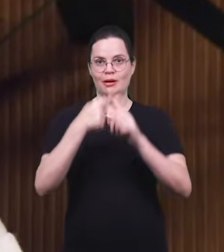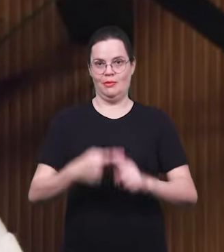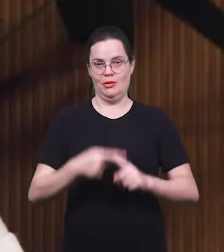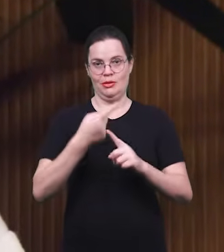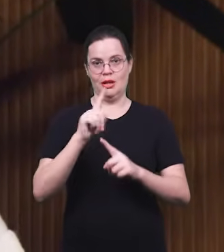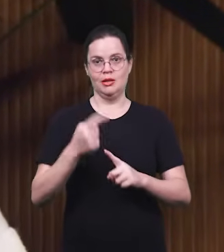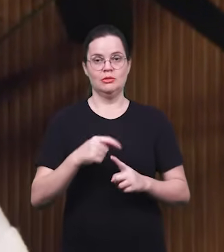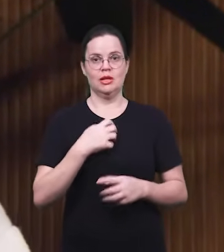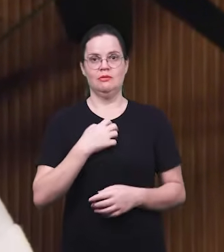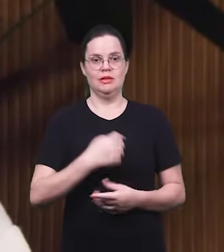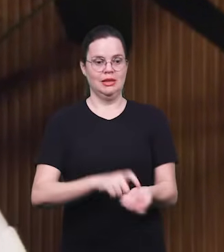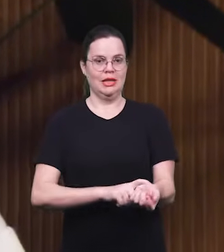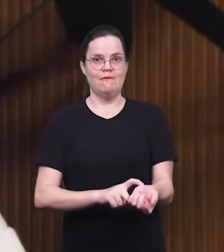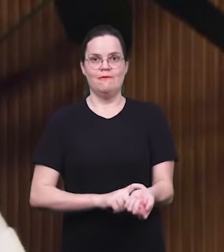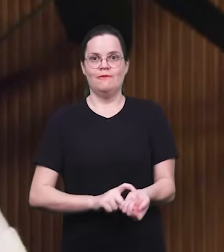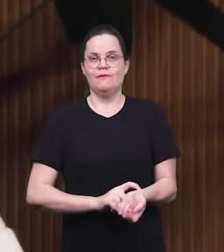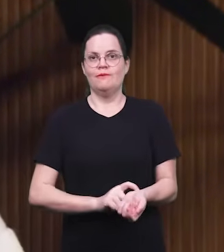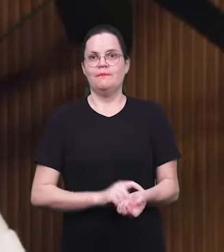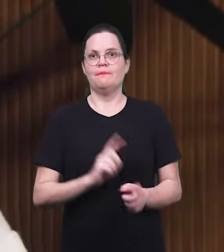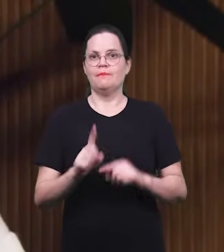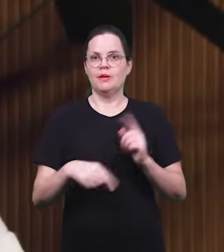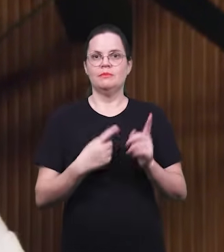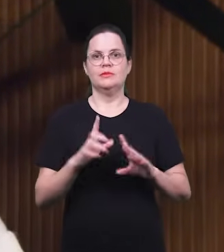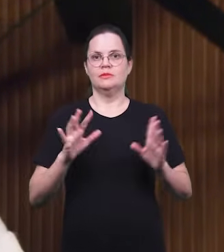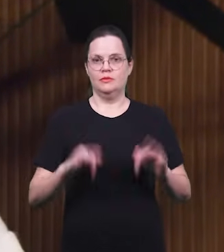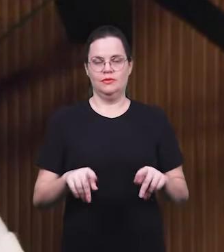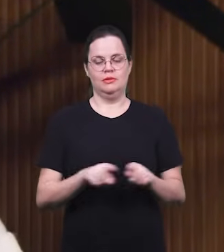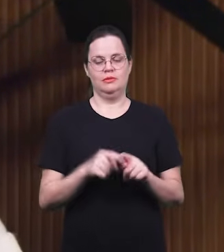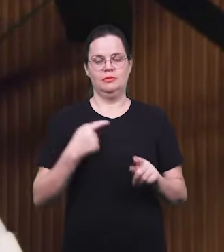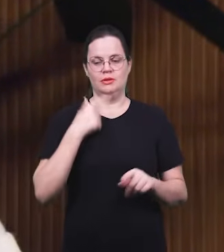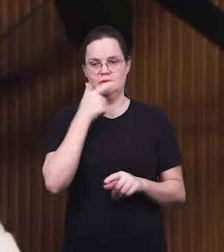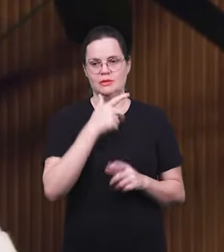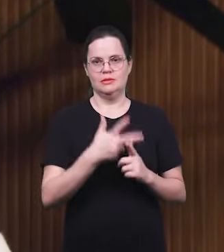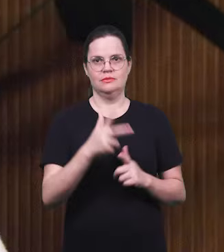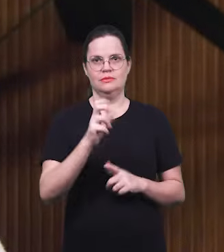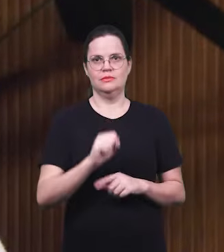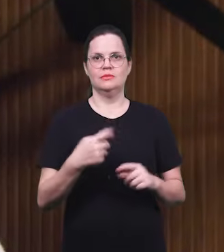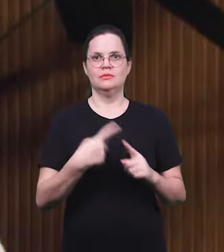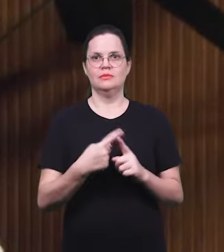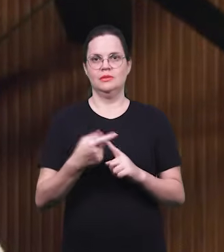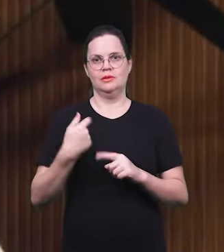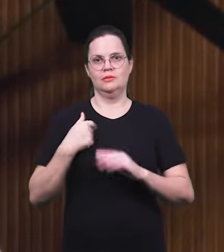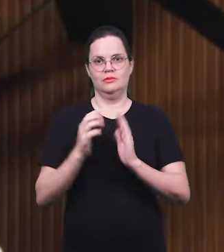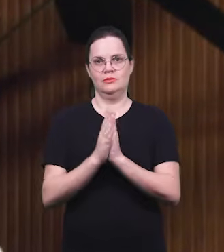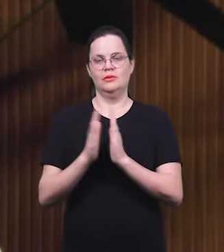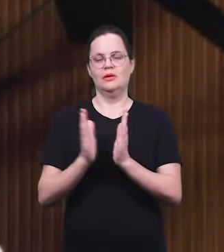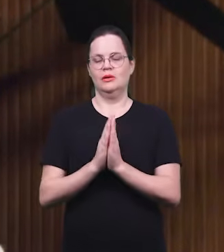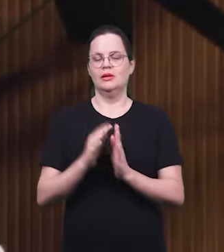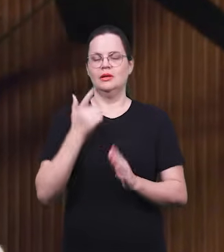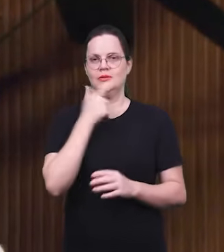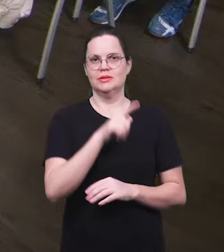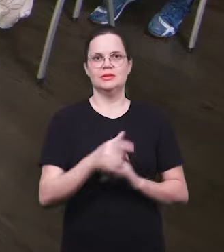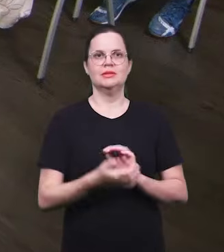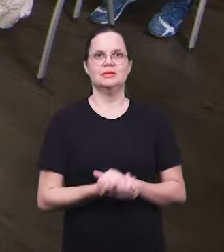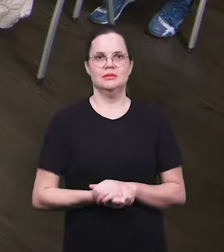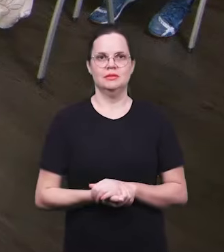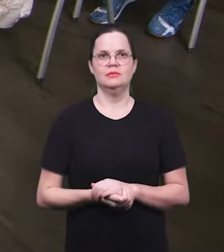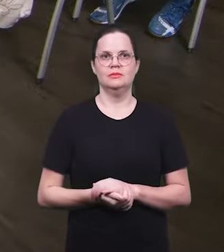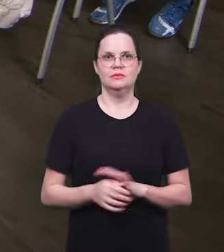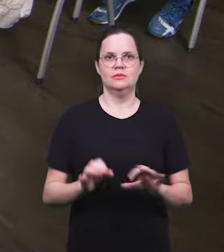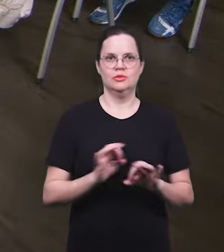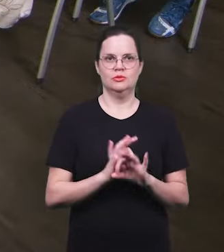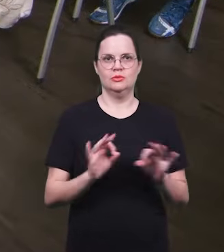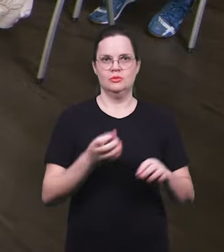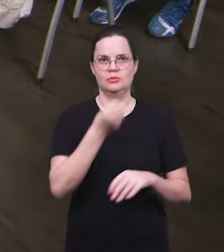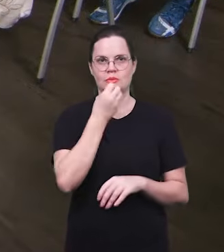que eu tive. Aí no final fui lá e consegui ser campeão, por causa que eu orei com o time. Glória a